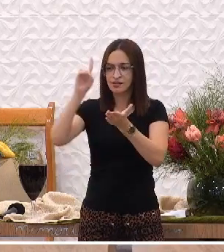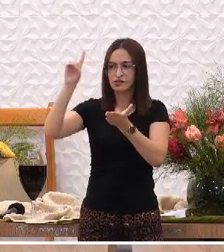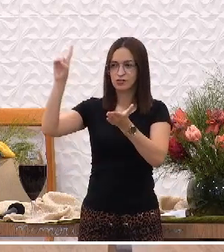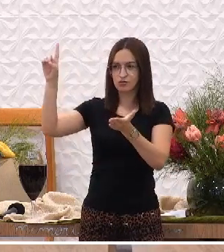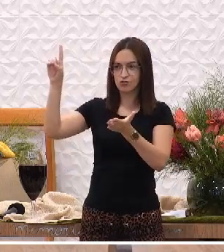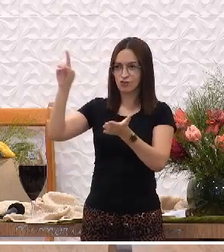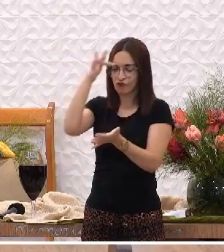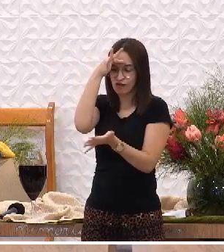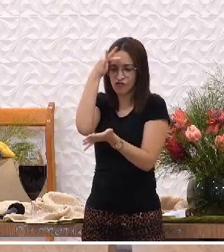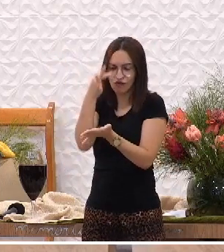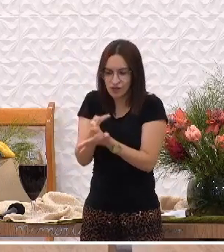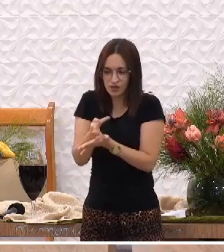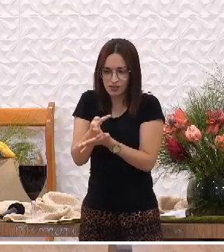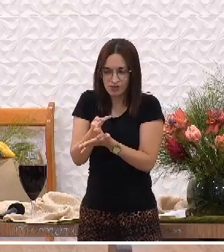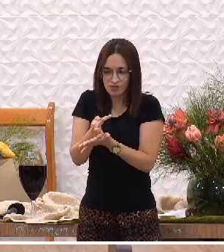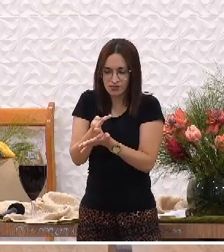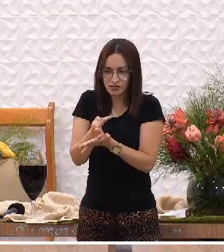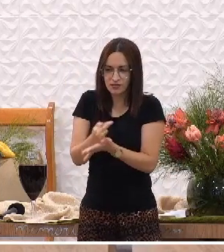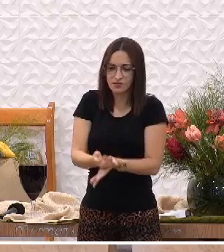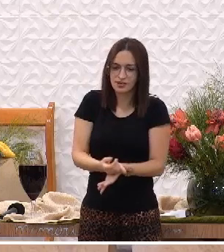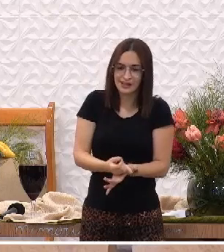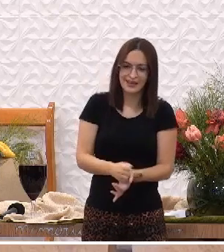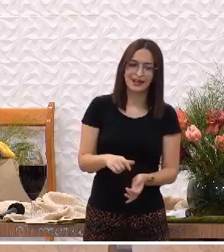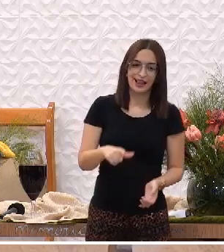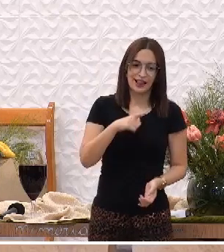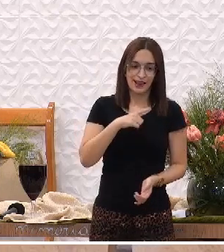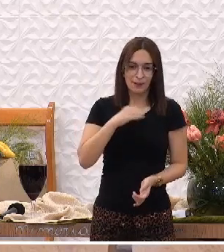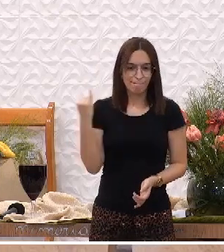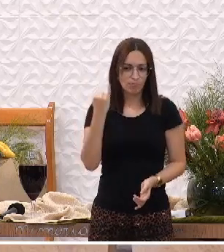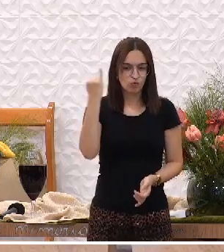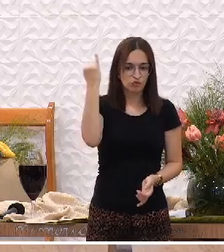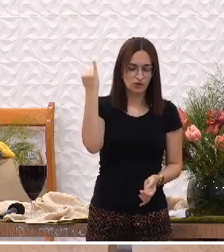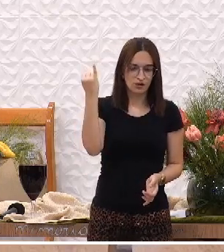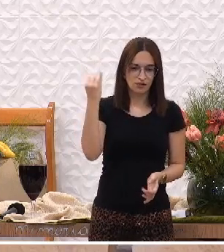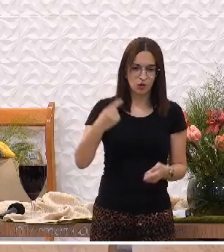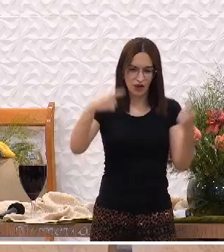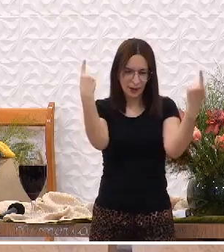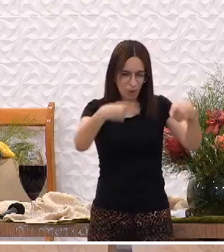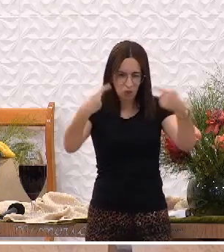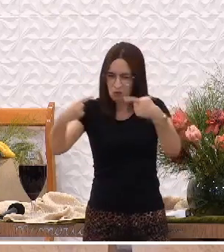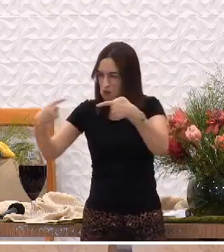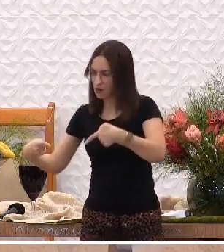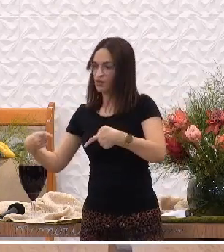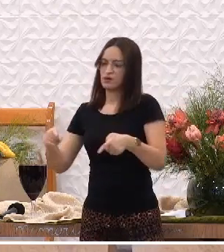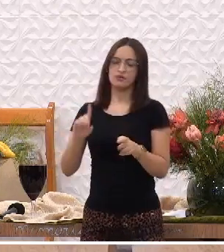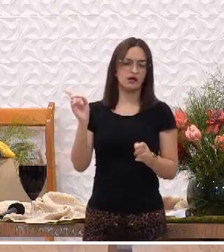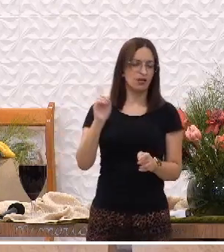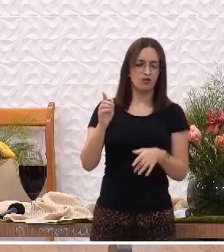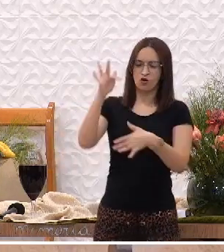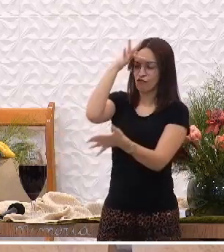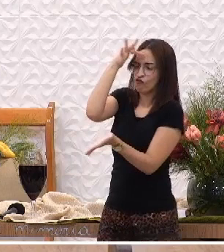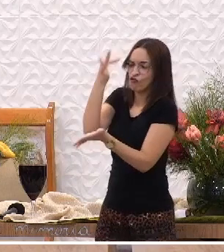árbitro para qualquer controvérsia, qualquer disputa que venha a existir. A gente entende que a autoridade da Escritura